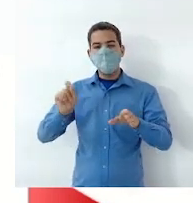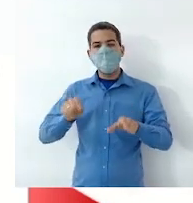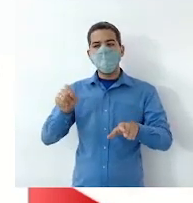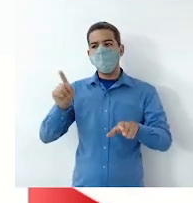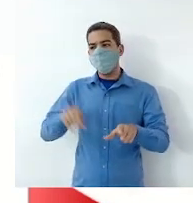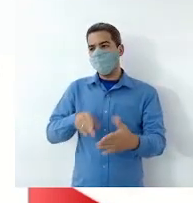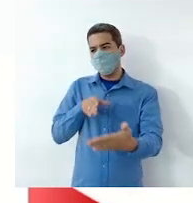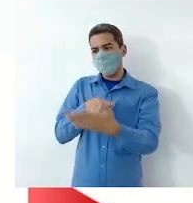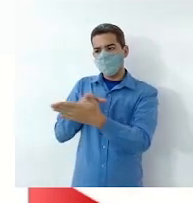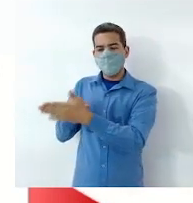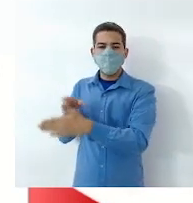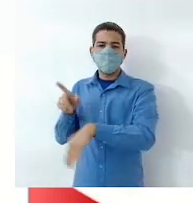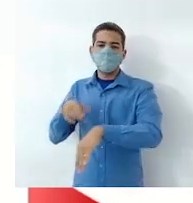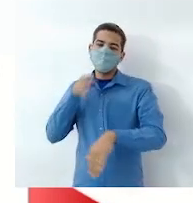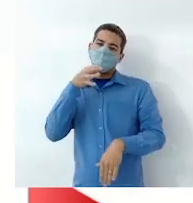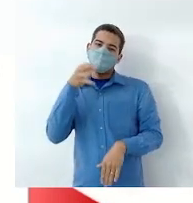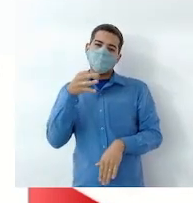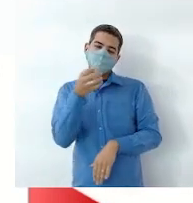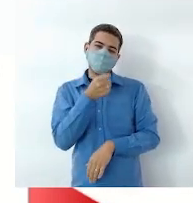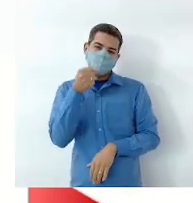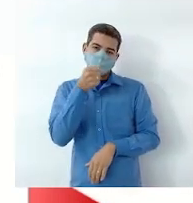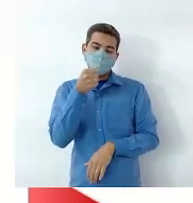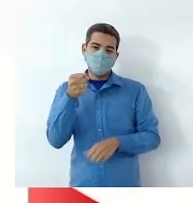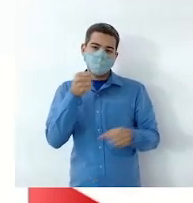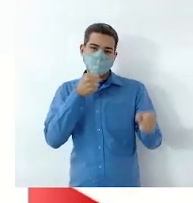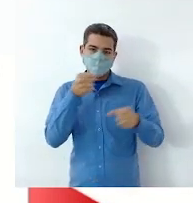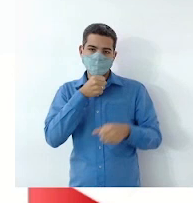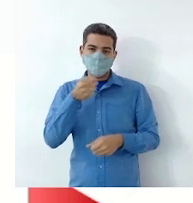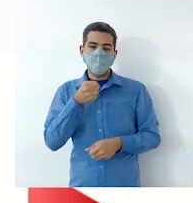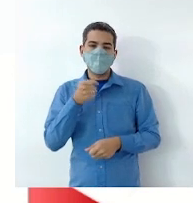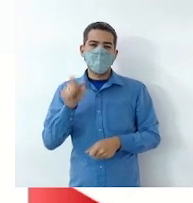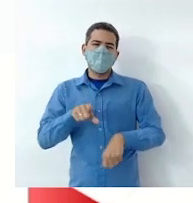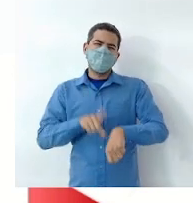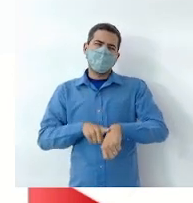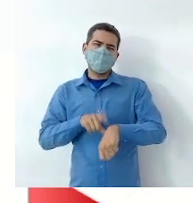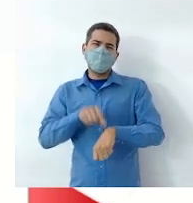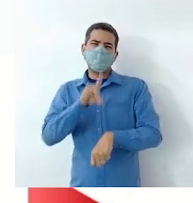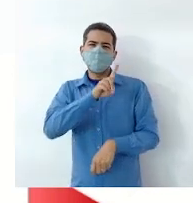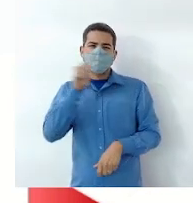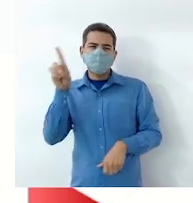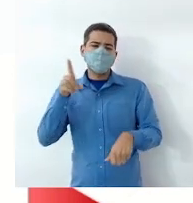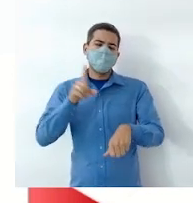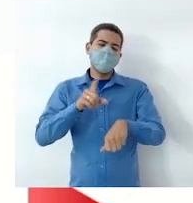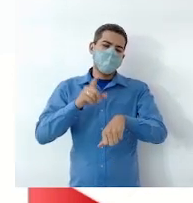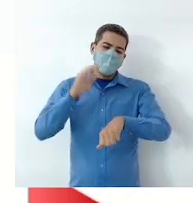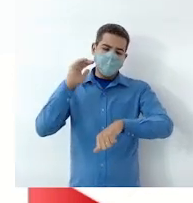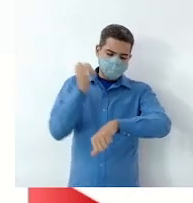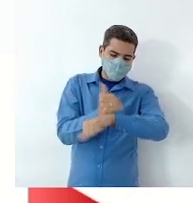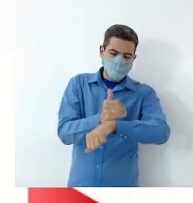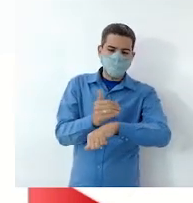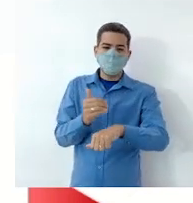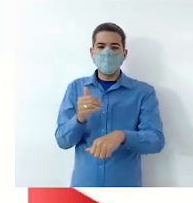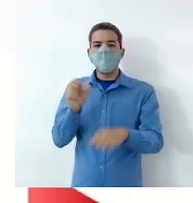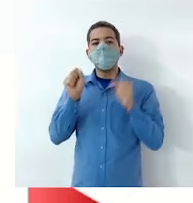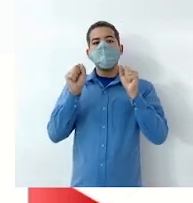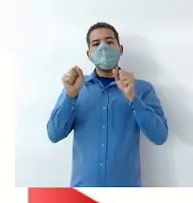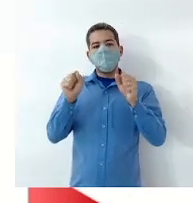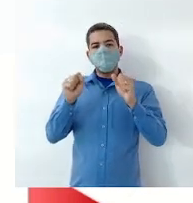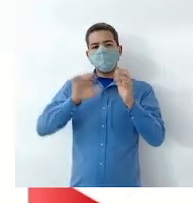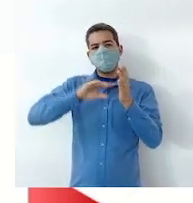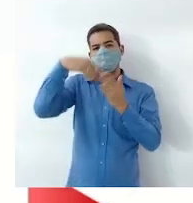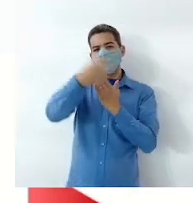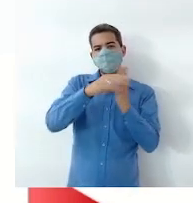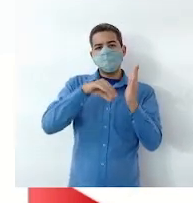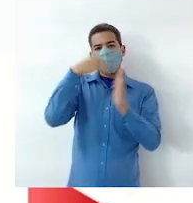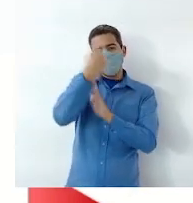marcação dentro da narrativa. Por exemplo, é uma data ou um momento específico. O tempo ele pode ser cronológico